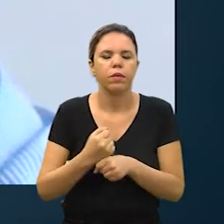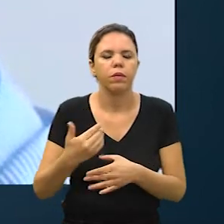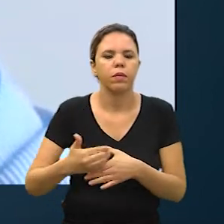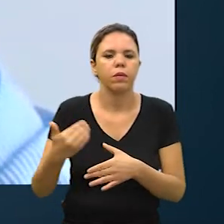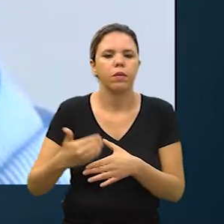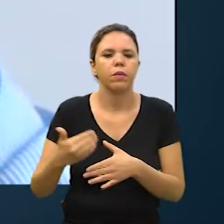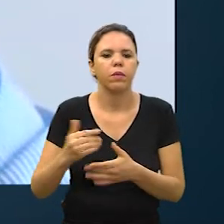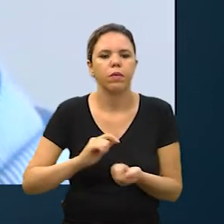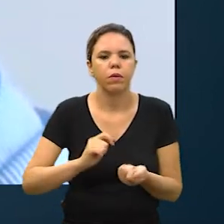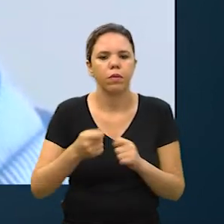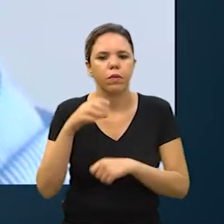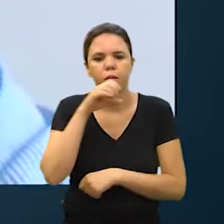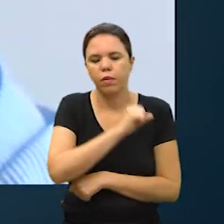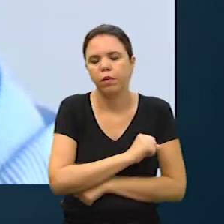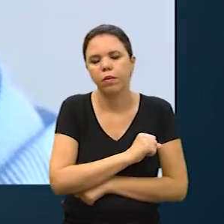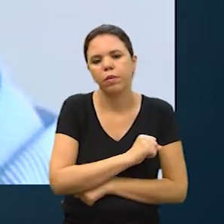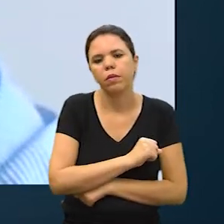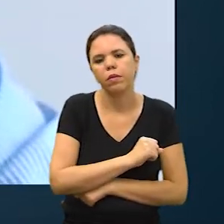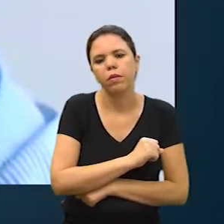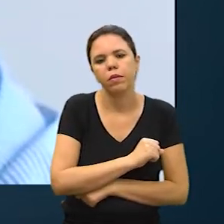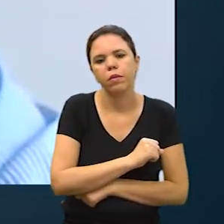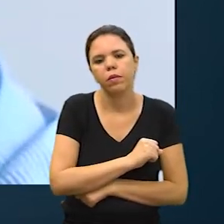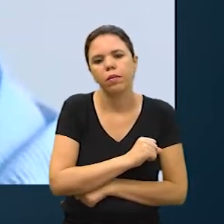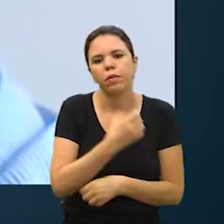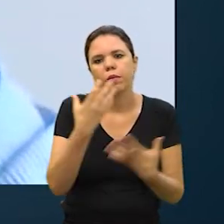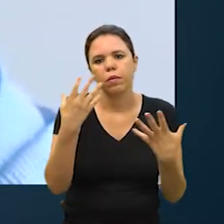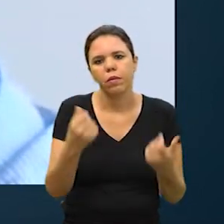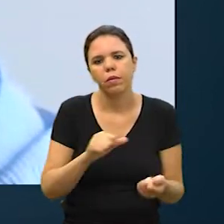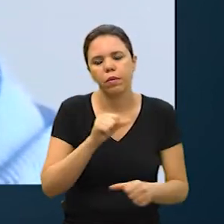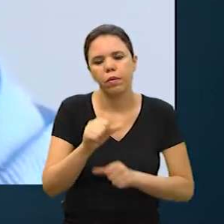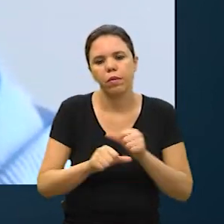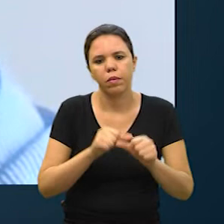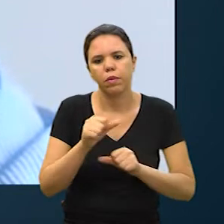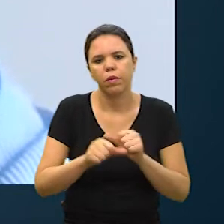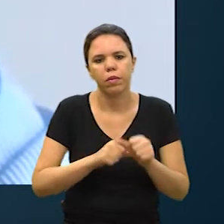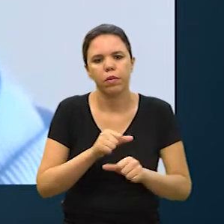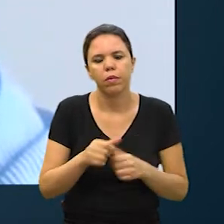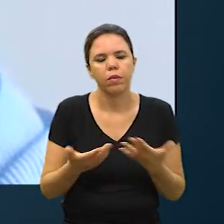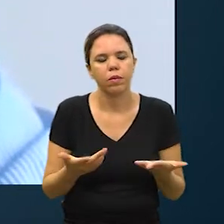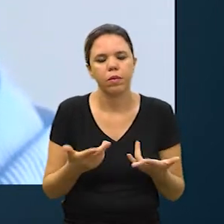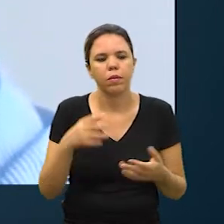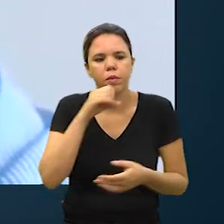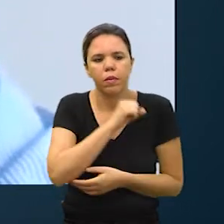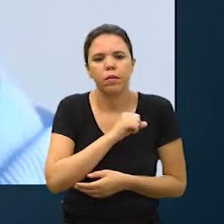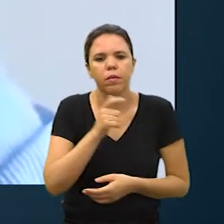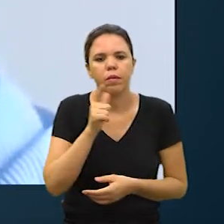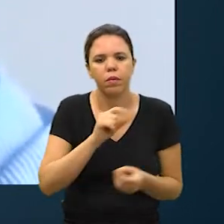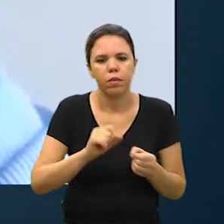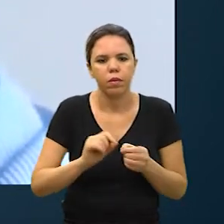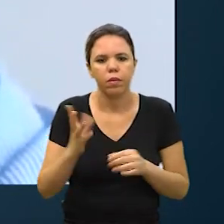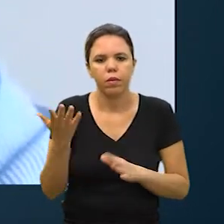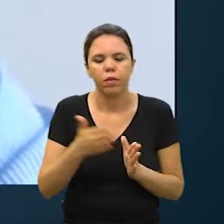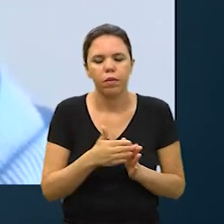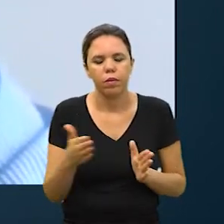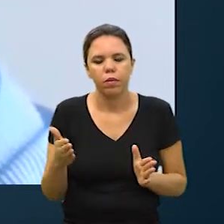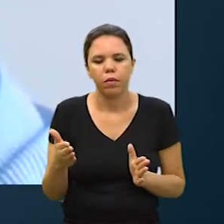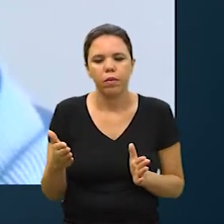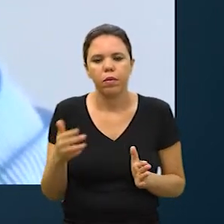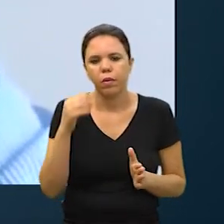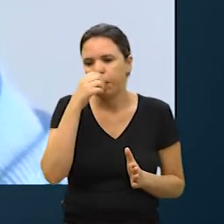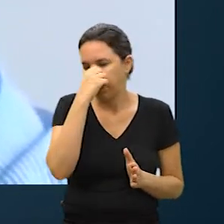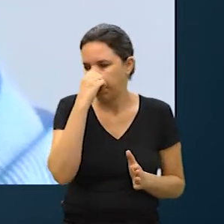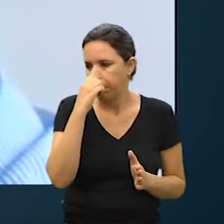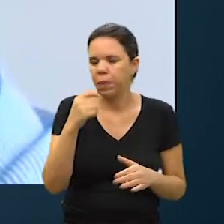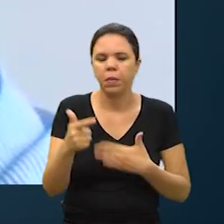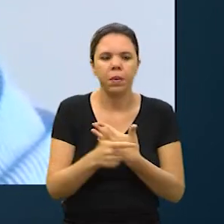a gente se adaptar muito rápido, a gente aceitar as mudanças, né, com muita rapidez e fazer acontecer. Então,